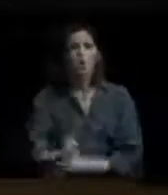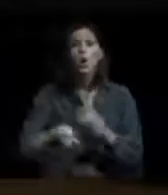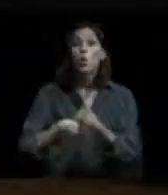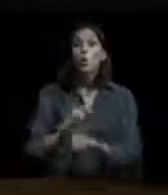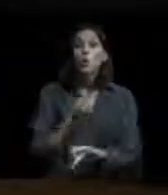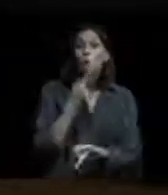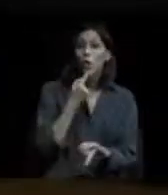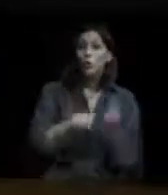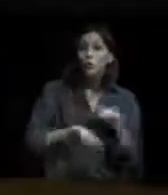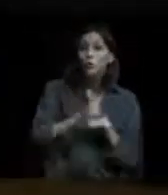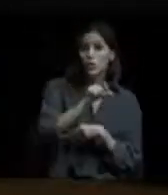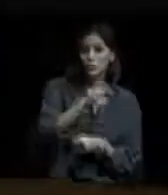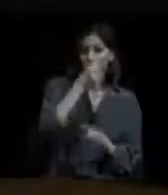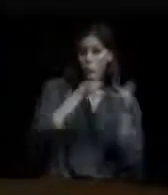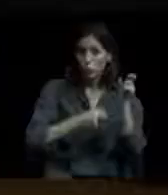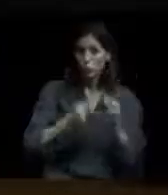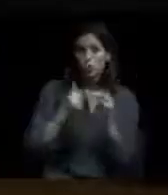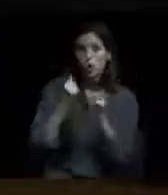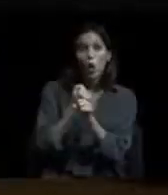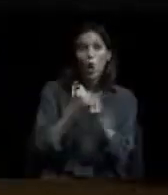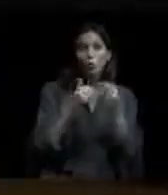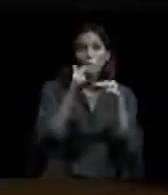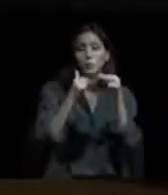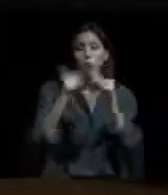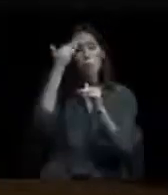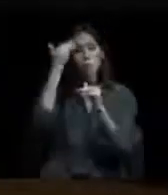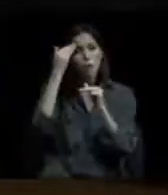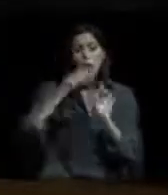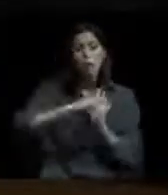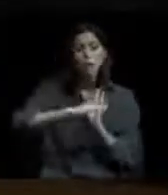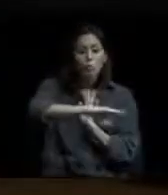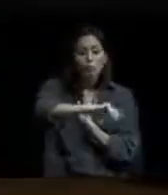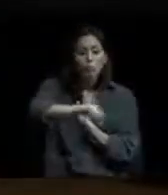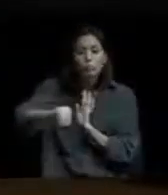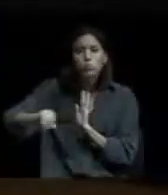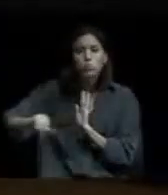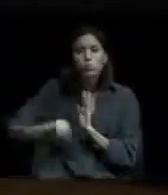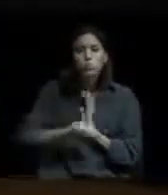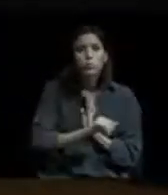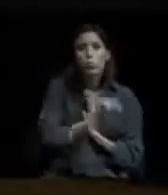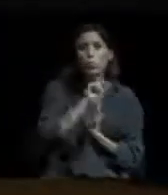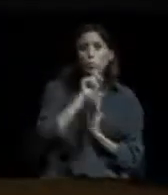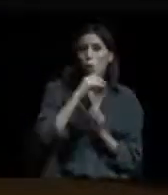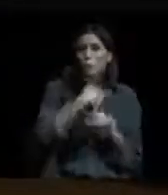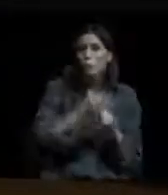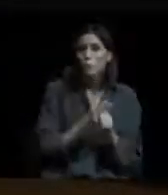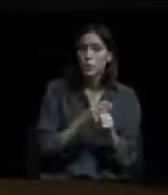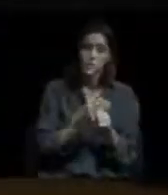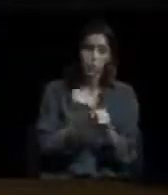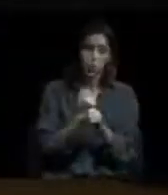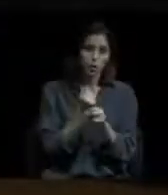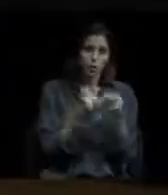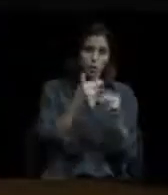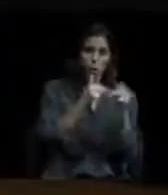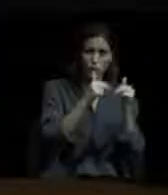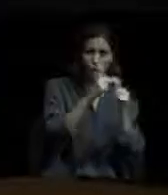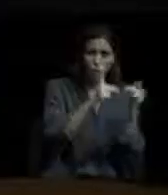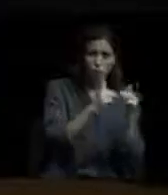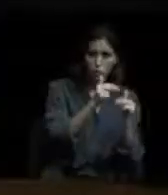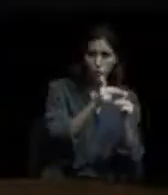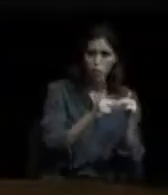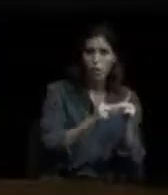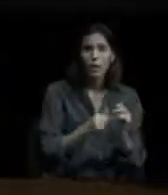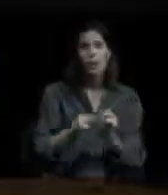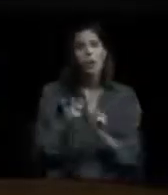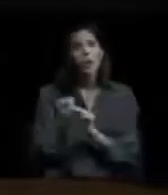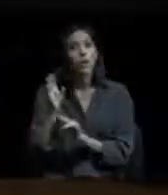com grupos de cidadania contestando obras previstas um pouco por toda a cidade e que envolvem resoluções do Departamento de Urbanismo e de casos onde o